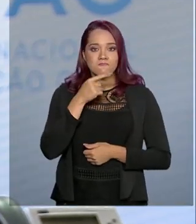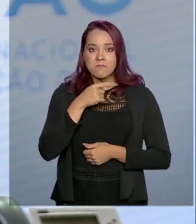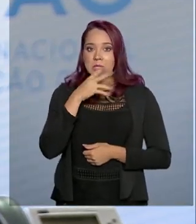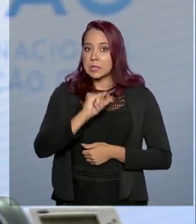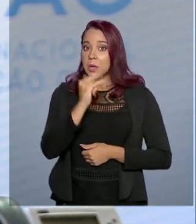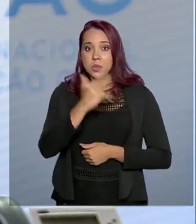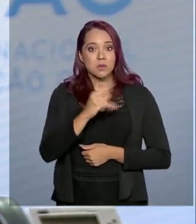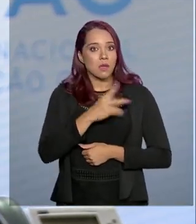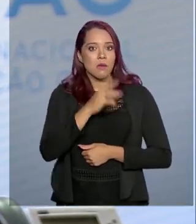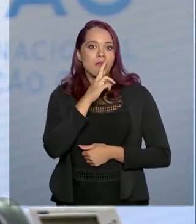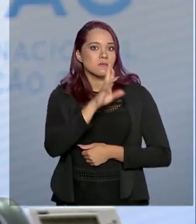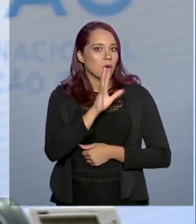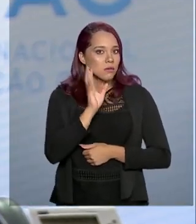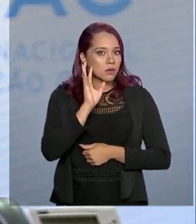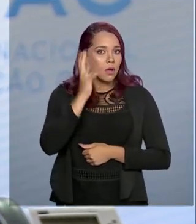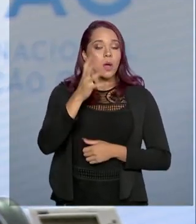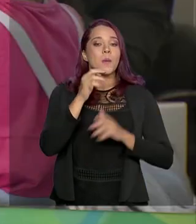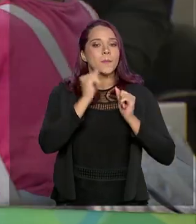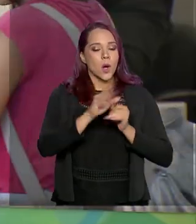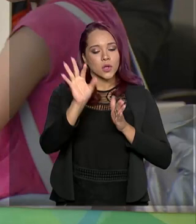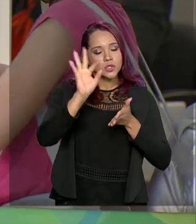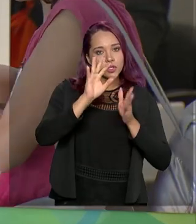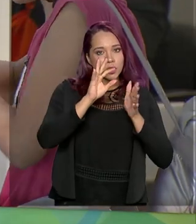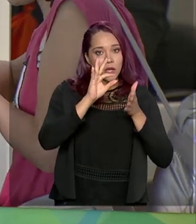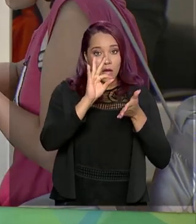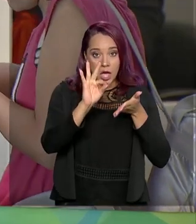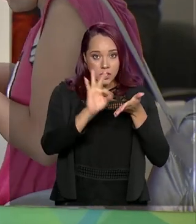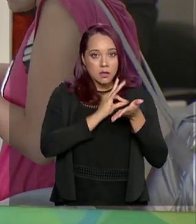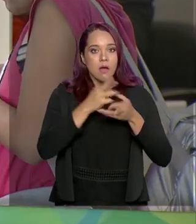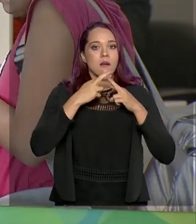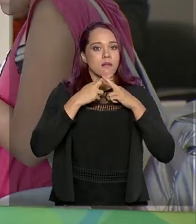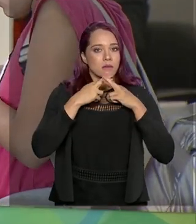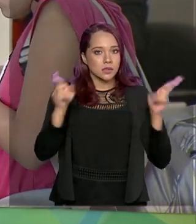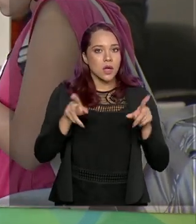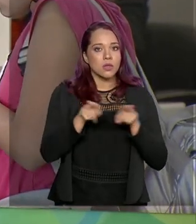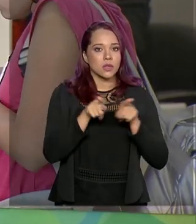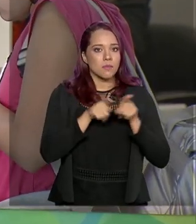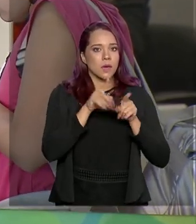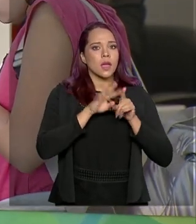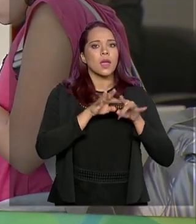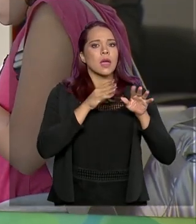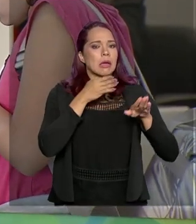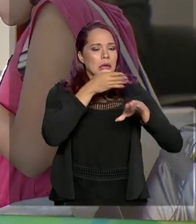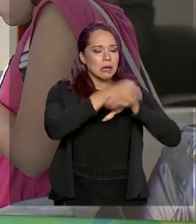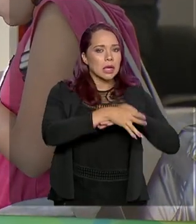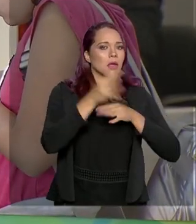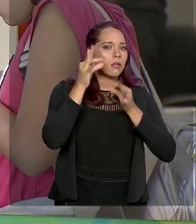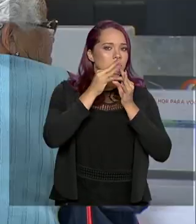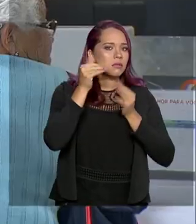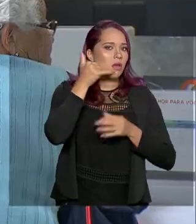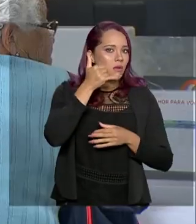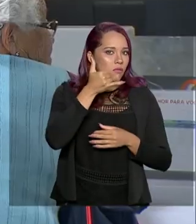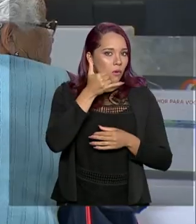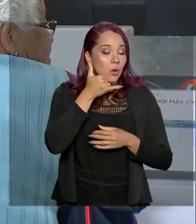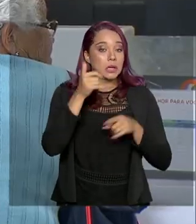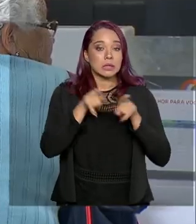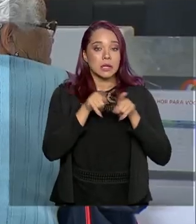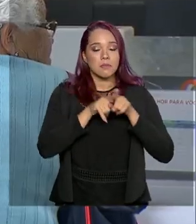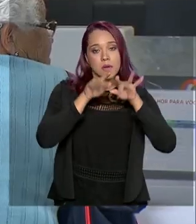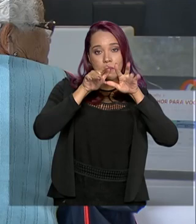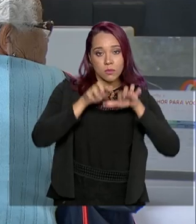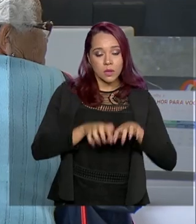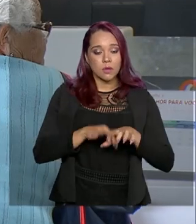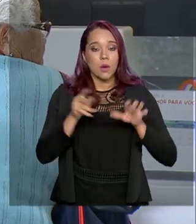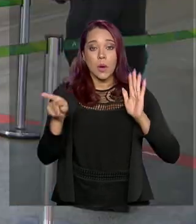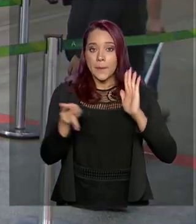se não houver uma solução ali, ele pode registrar uma reclamação, recorrer aos canais de atendimento telefônico e eletrônico da